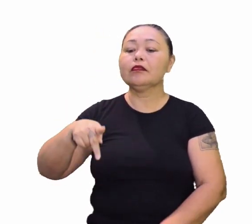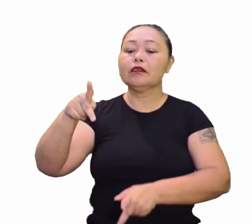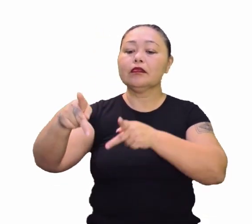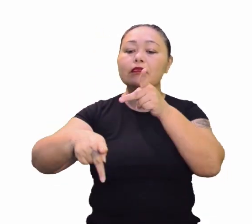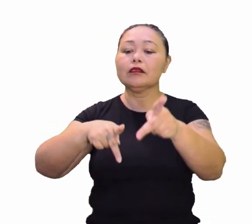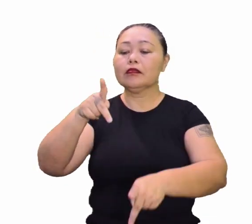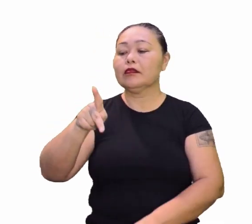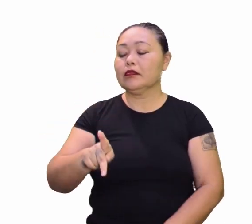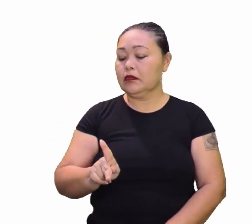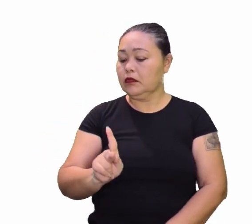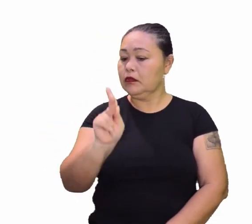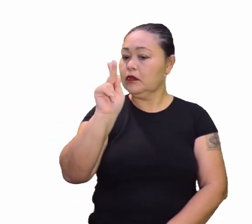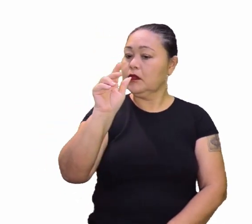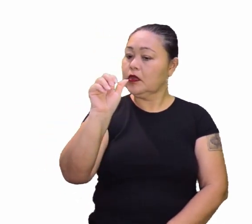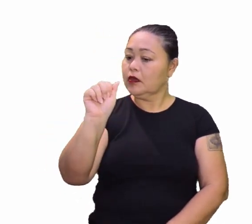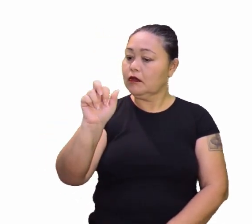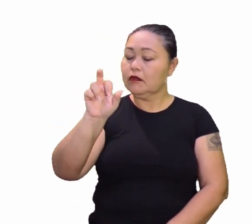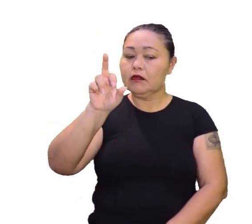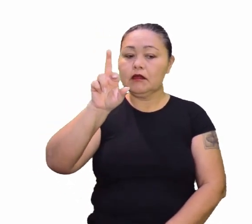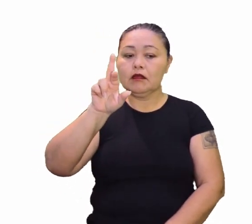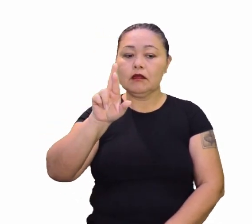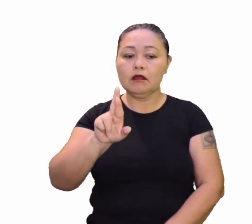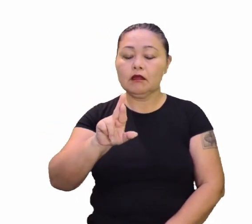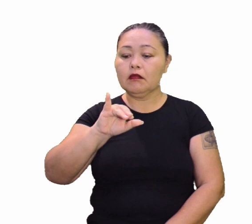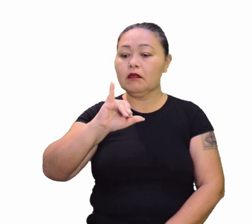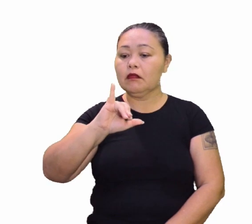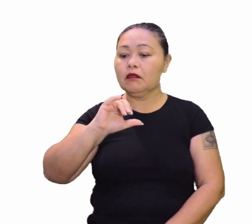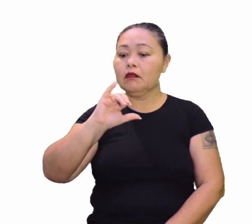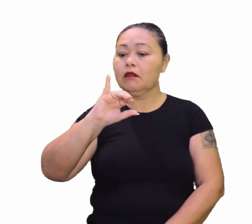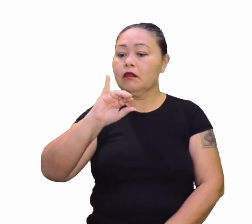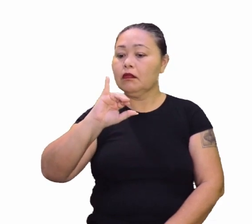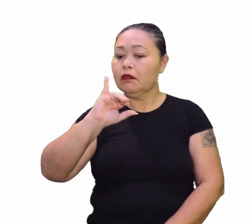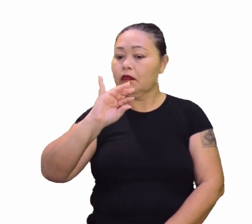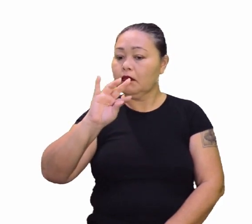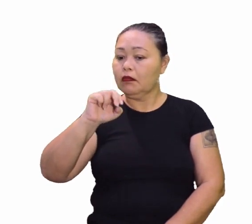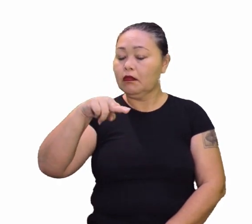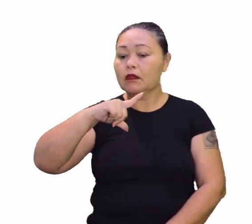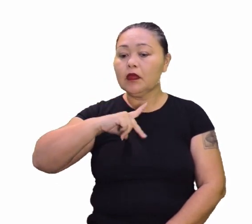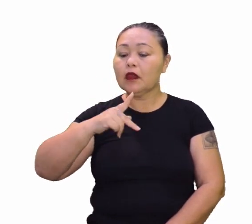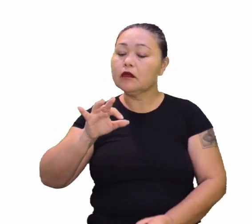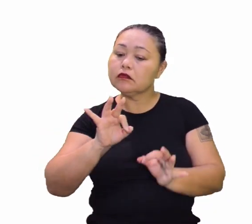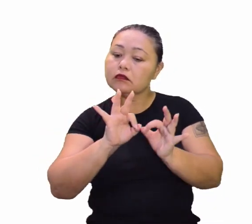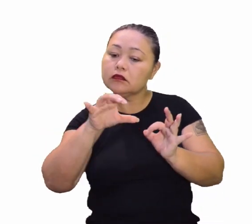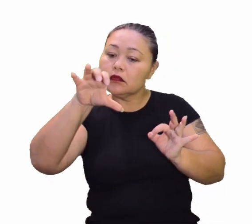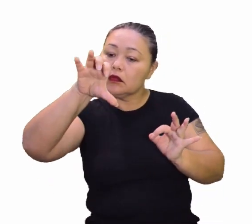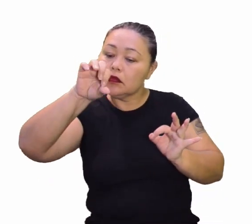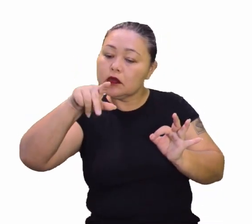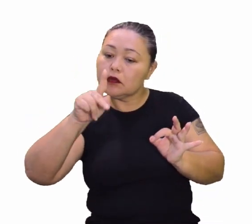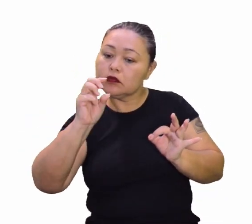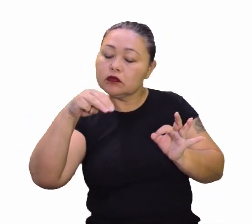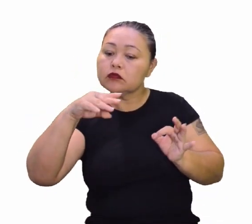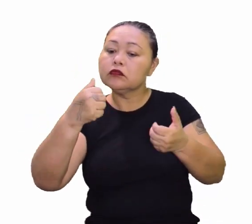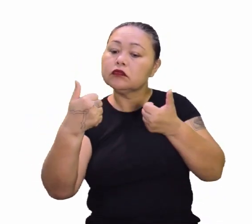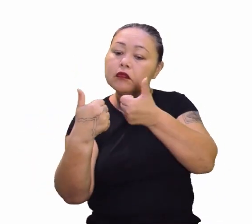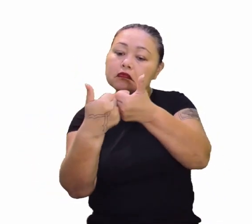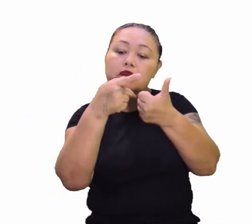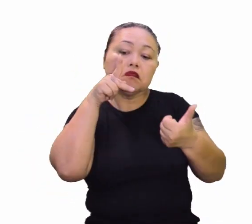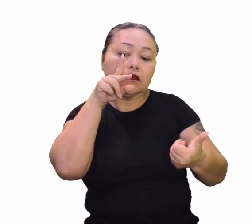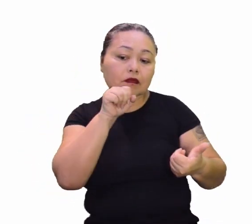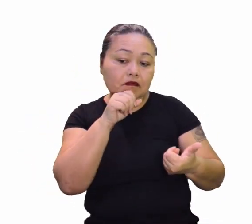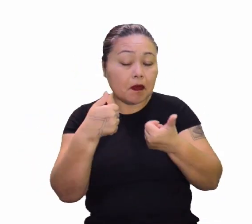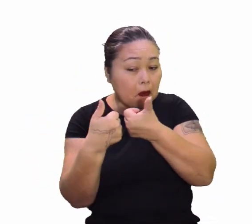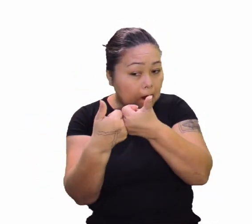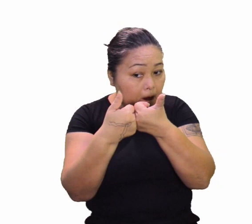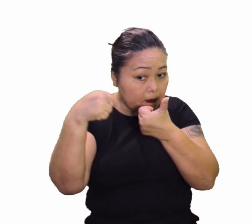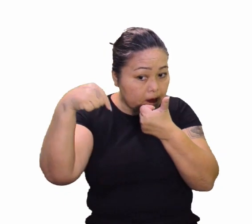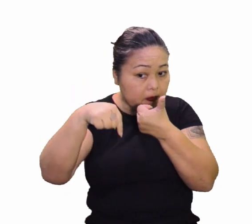povo caritiana. Ó, estão 95 quilômetros da cidade aqui de Porto Velho, então, né? Os caritianos são bem próximos da gente,